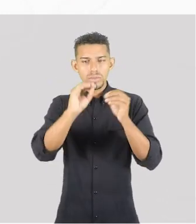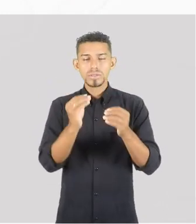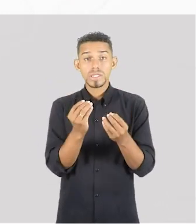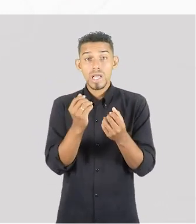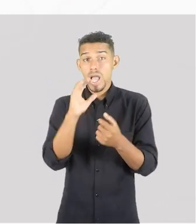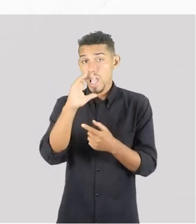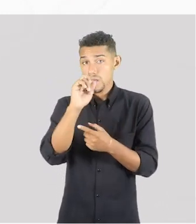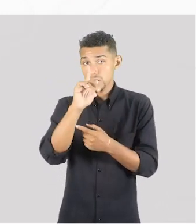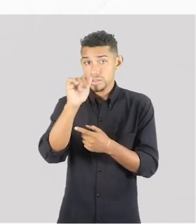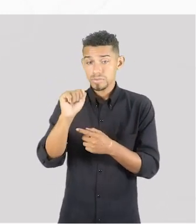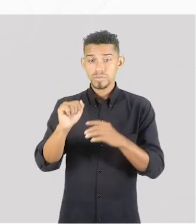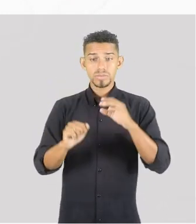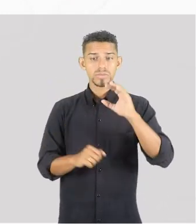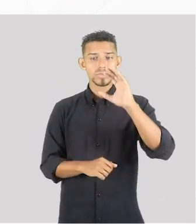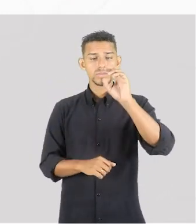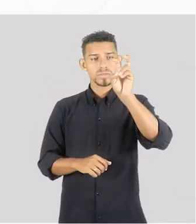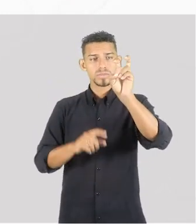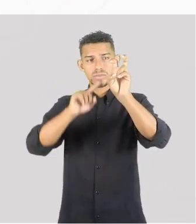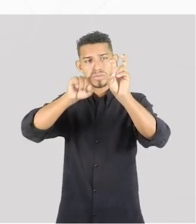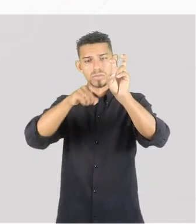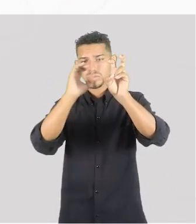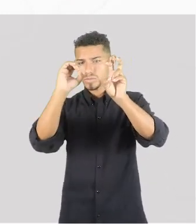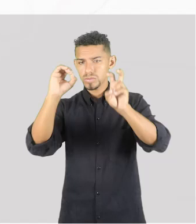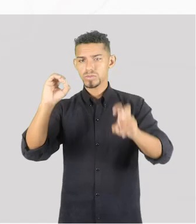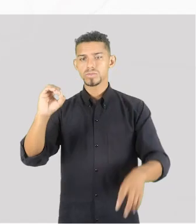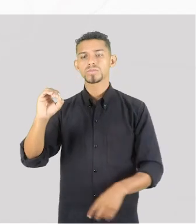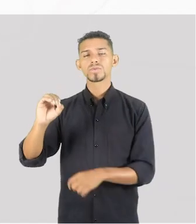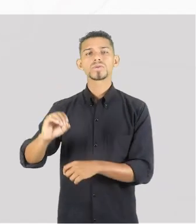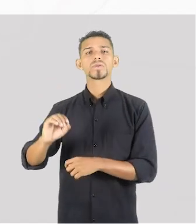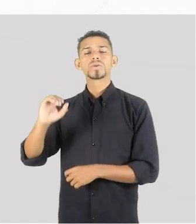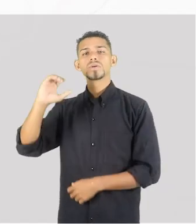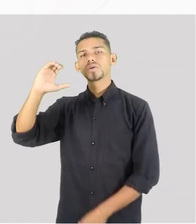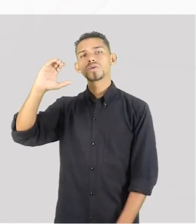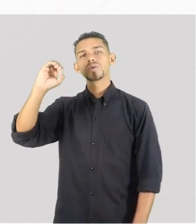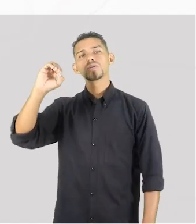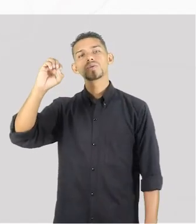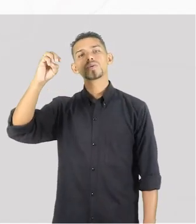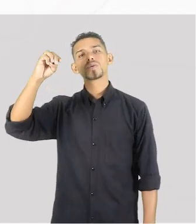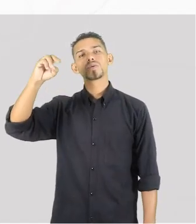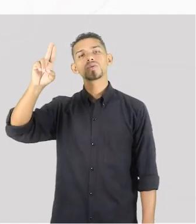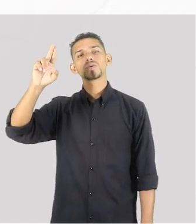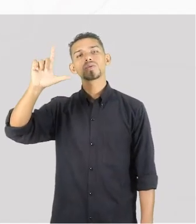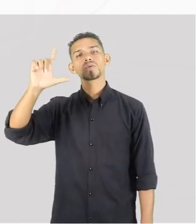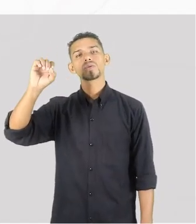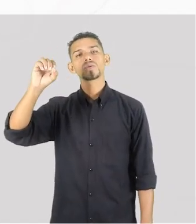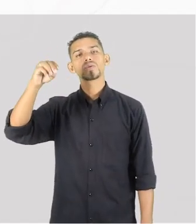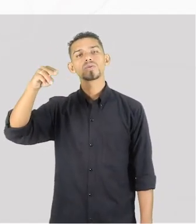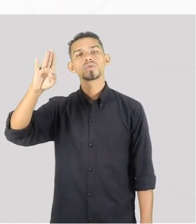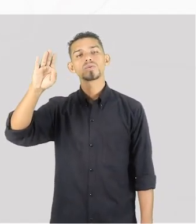carga de 5 microcoulombs. Então vamos botar aqui, questão número 1.